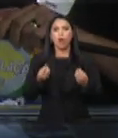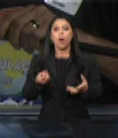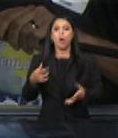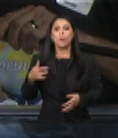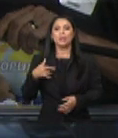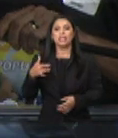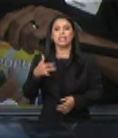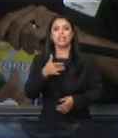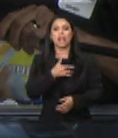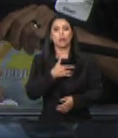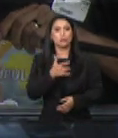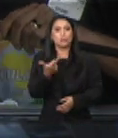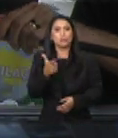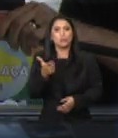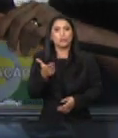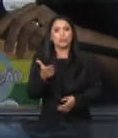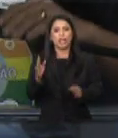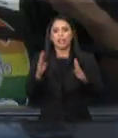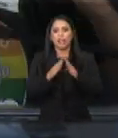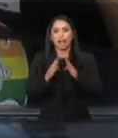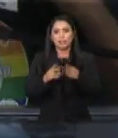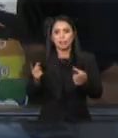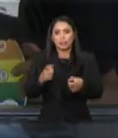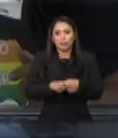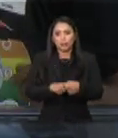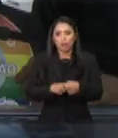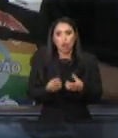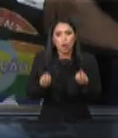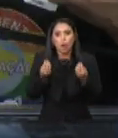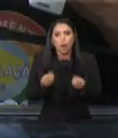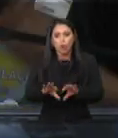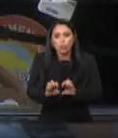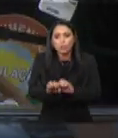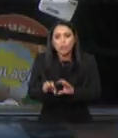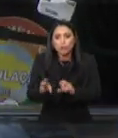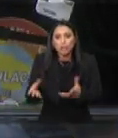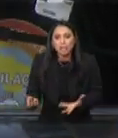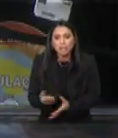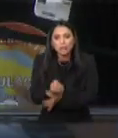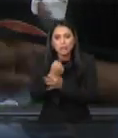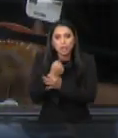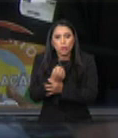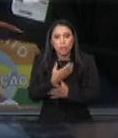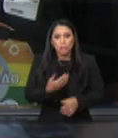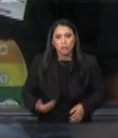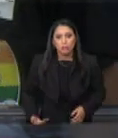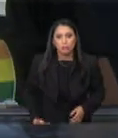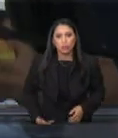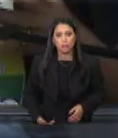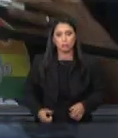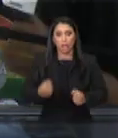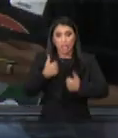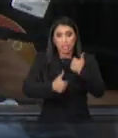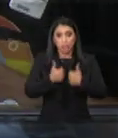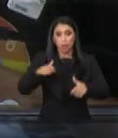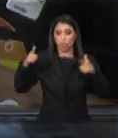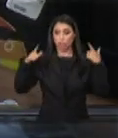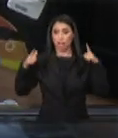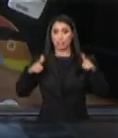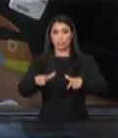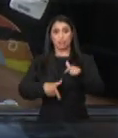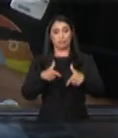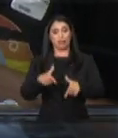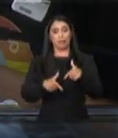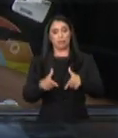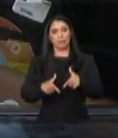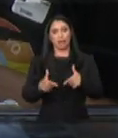saúde não tendo para onde voltar como é que é ter educação segurança pública e Sport e lazer trabalhe e renda